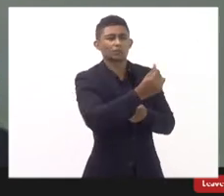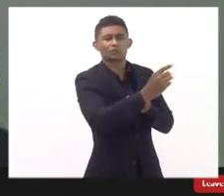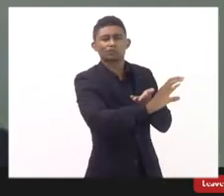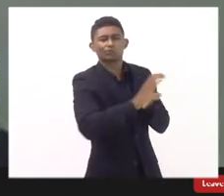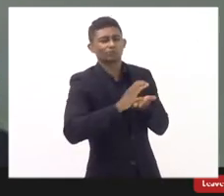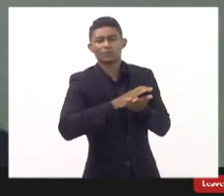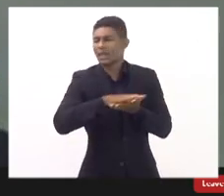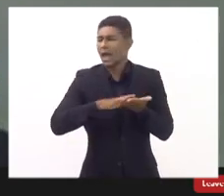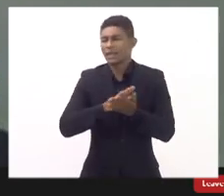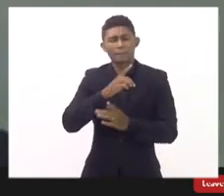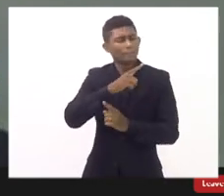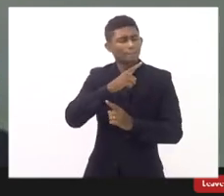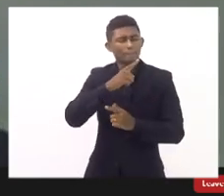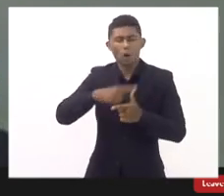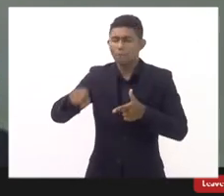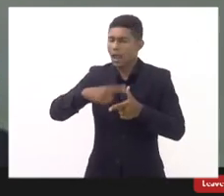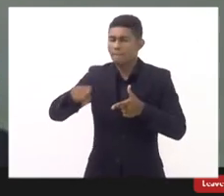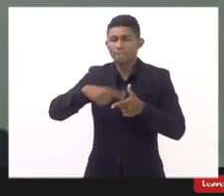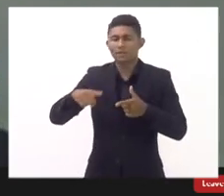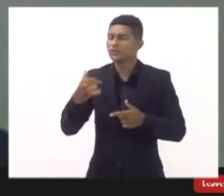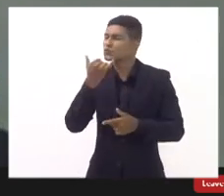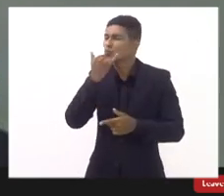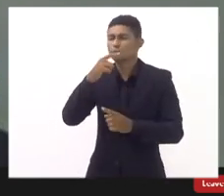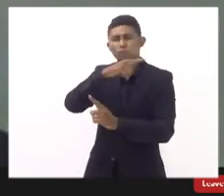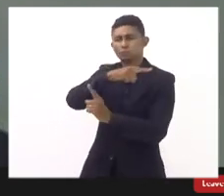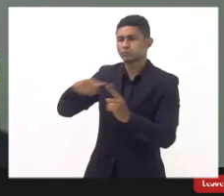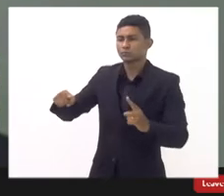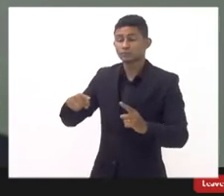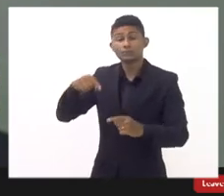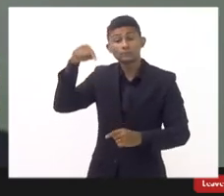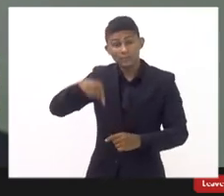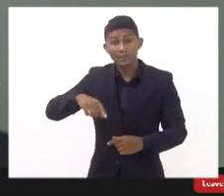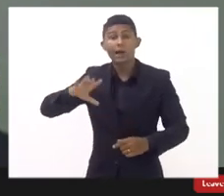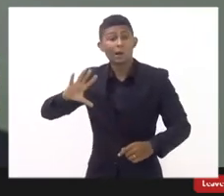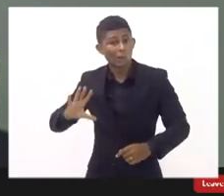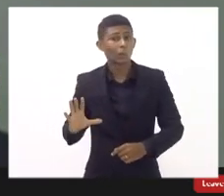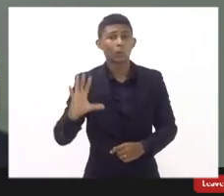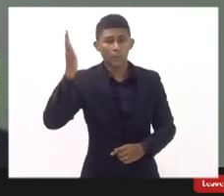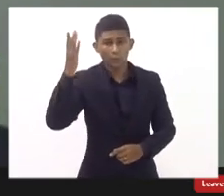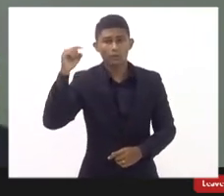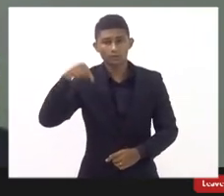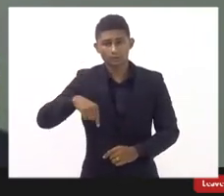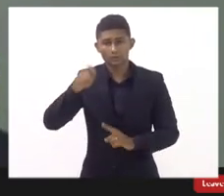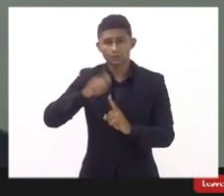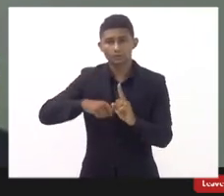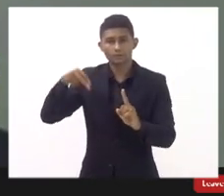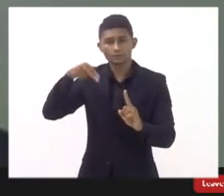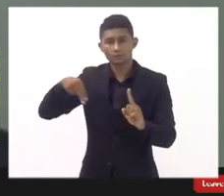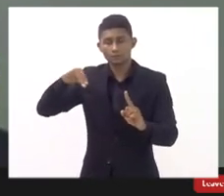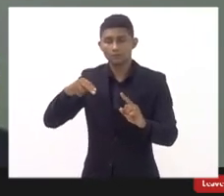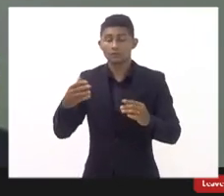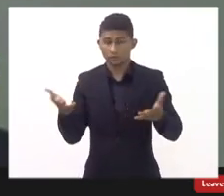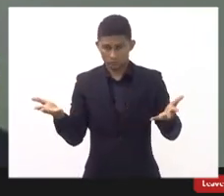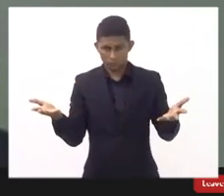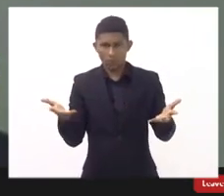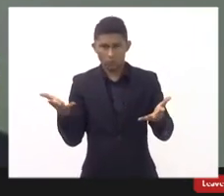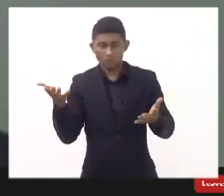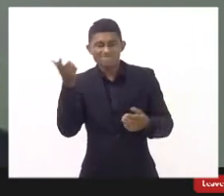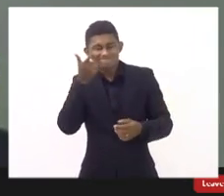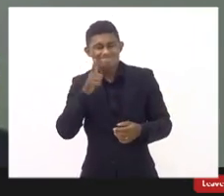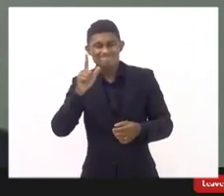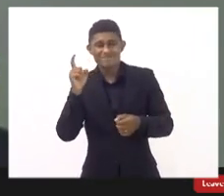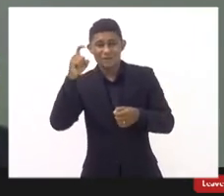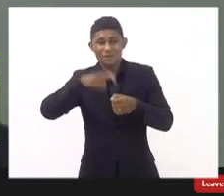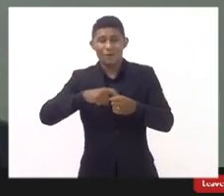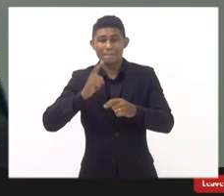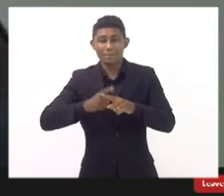Então, isso foi uma situação muito grave que ocorreu aqui. Né? Hoje, a bilhetagem retornou após muita